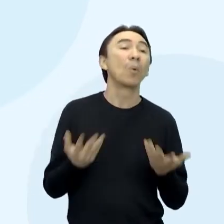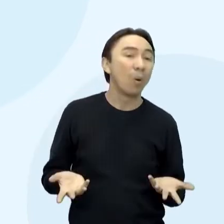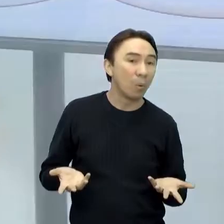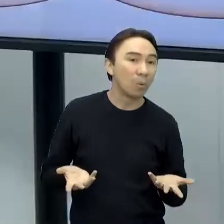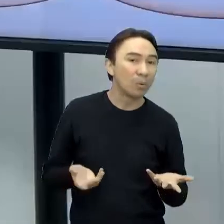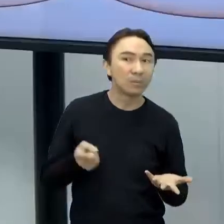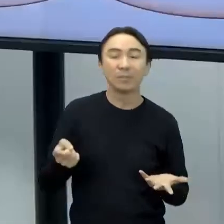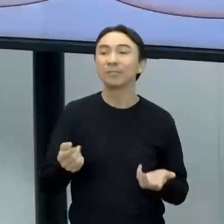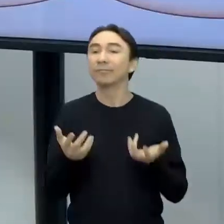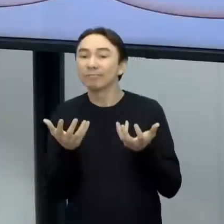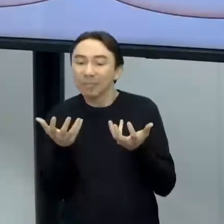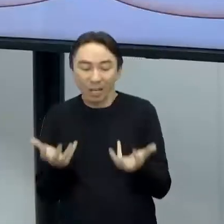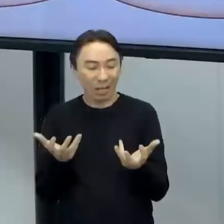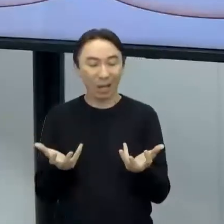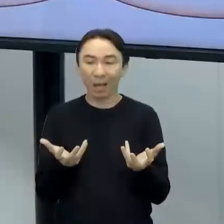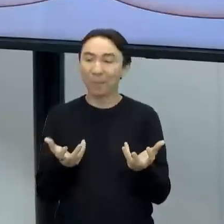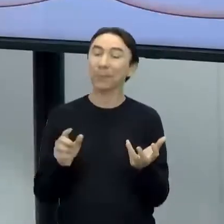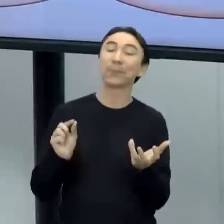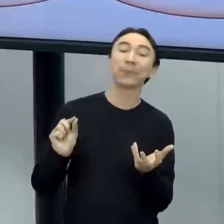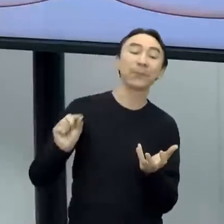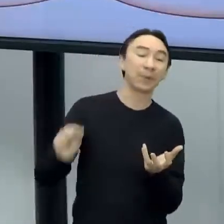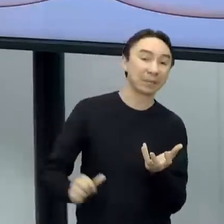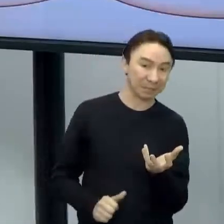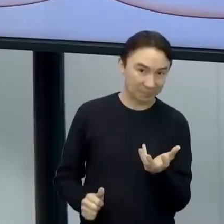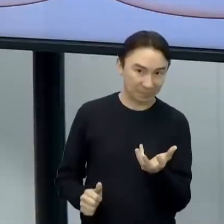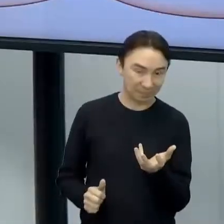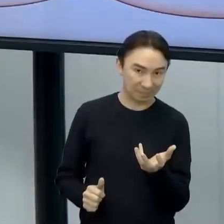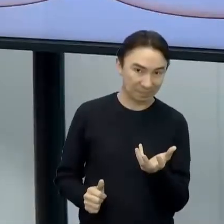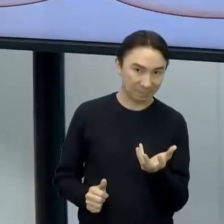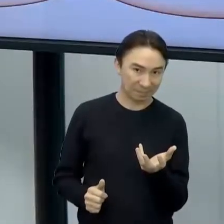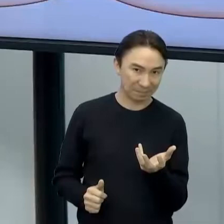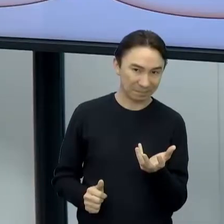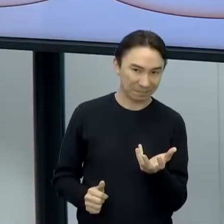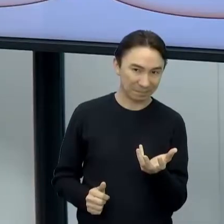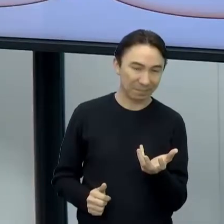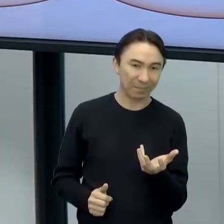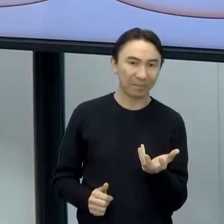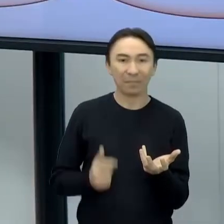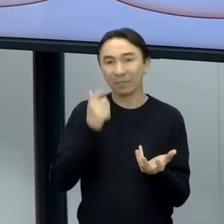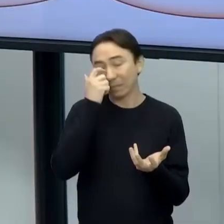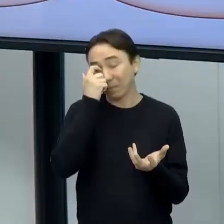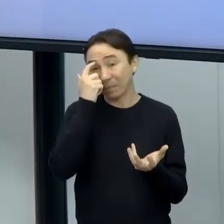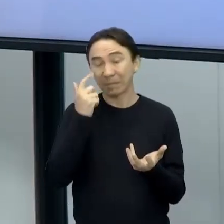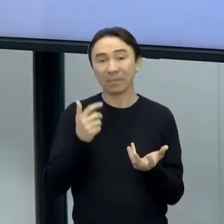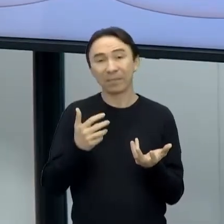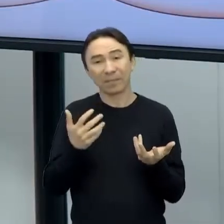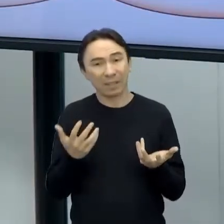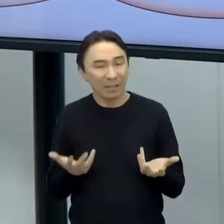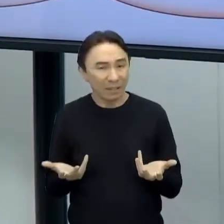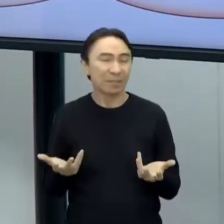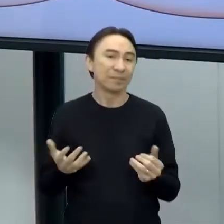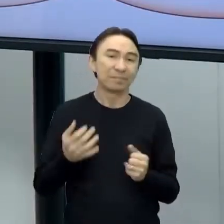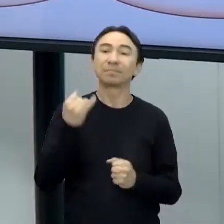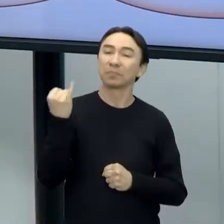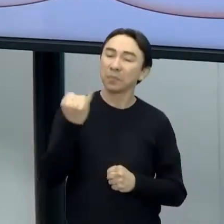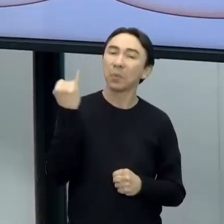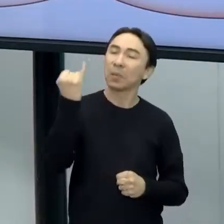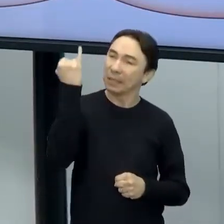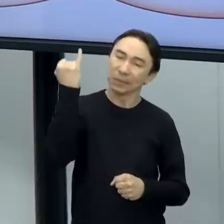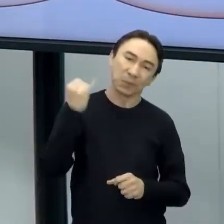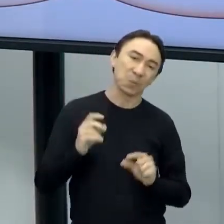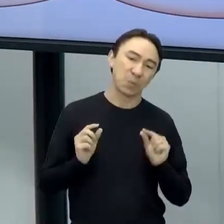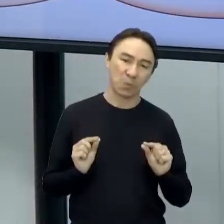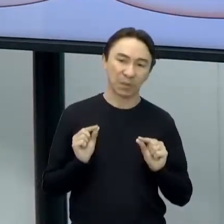pessoa a qual eu preciso dar essa solução? Então, é extremamente importante